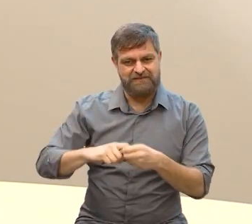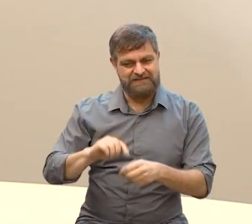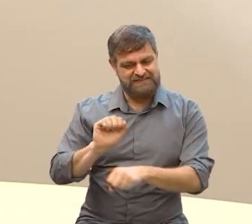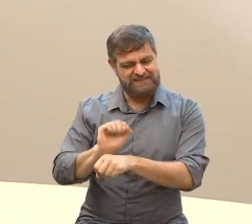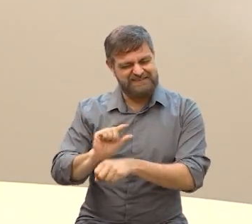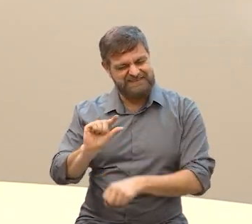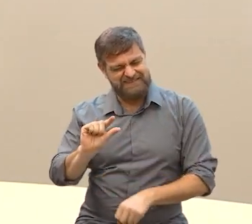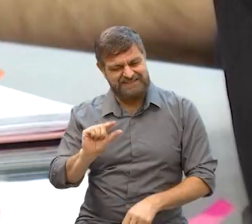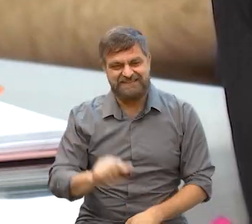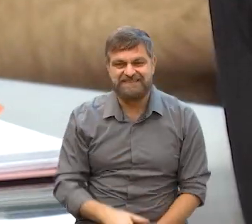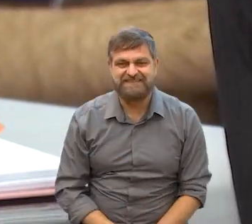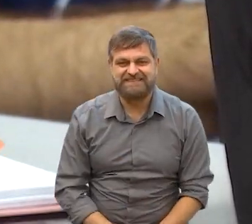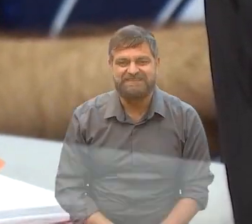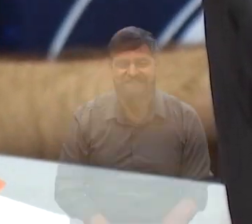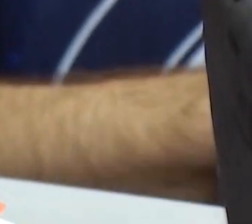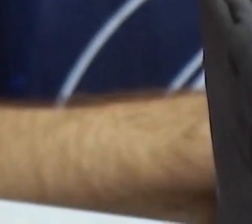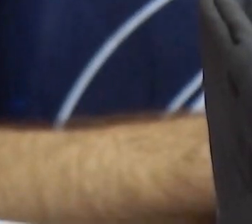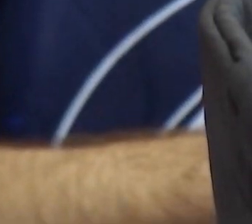em instantes.